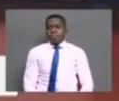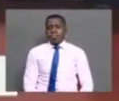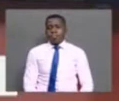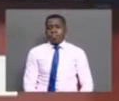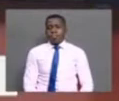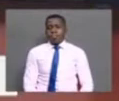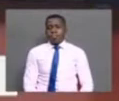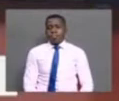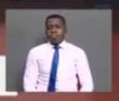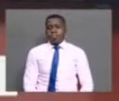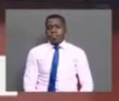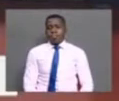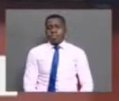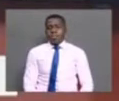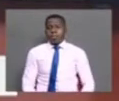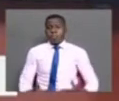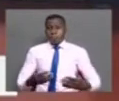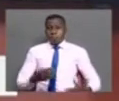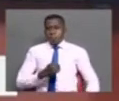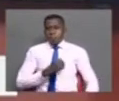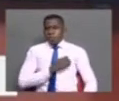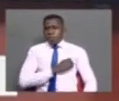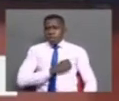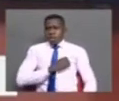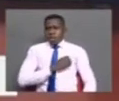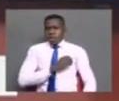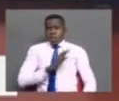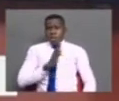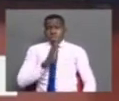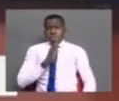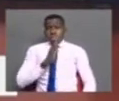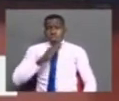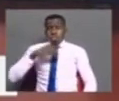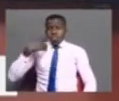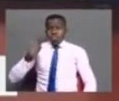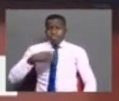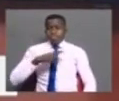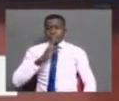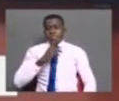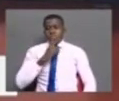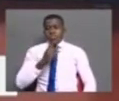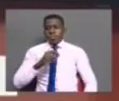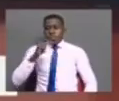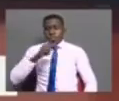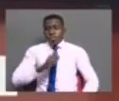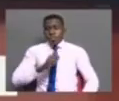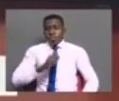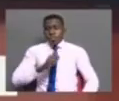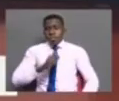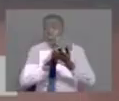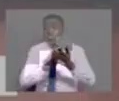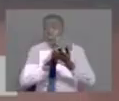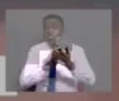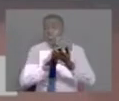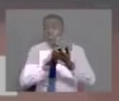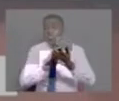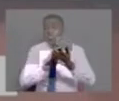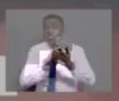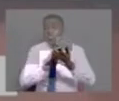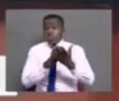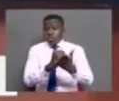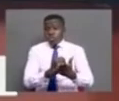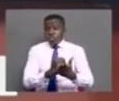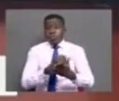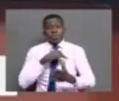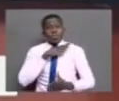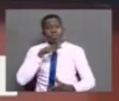E aí É uma história muito forte de pessoas que precisam de ajuda para resolver este problema que está com isso é muito